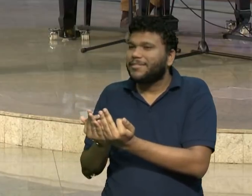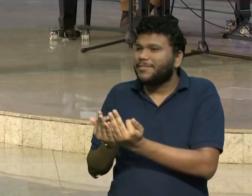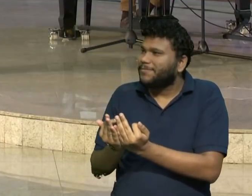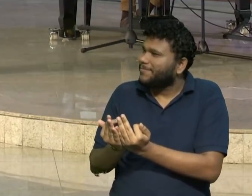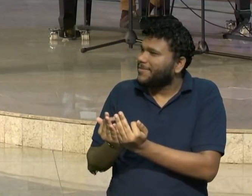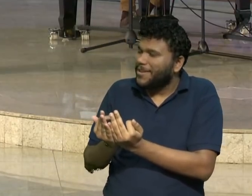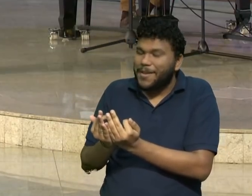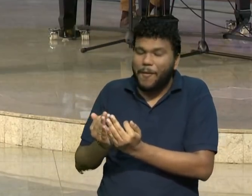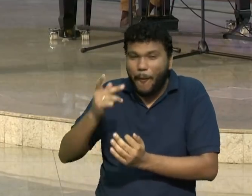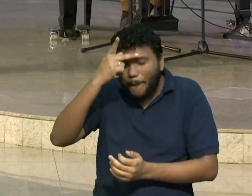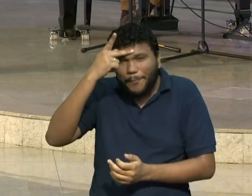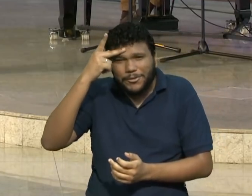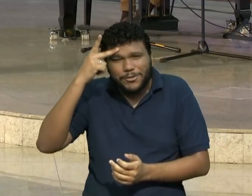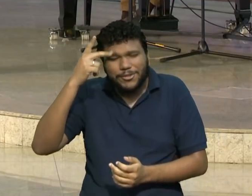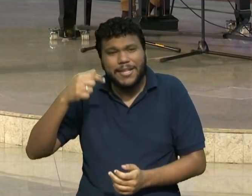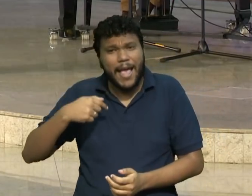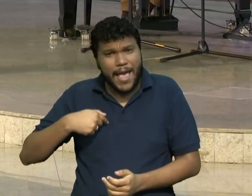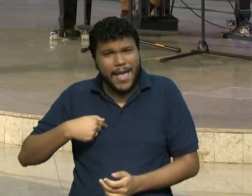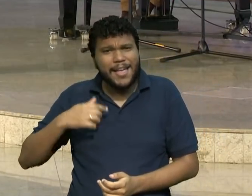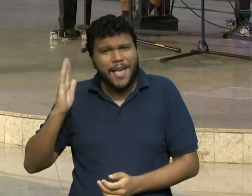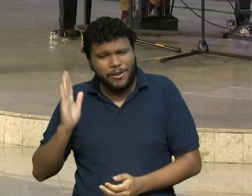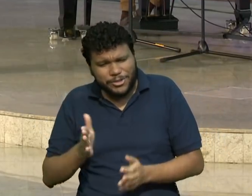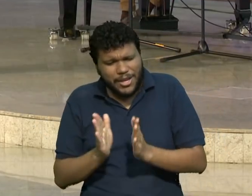Hulk Sempre